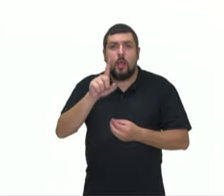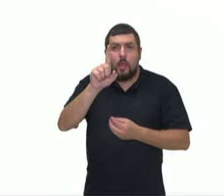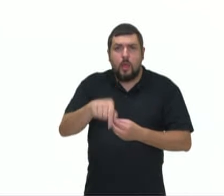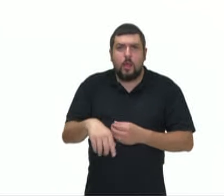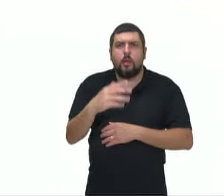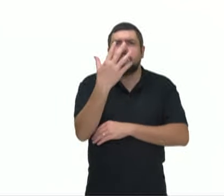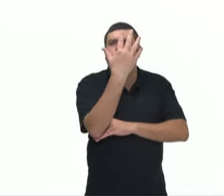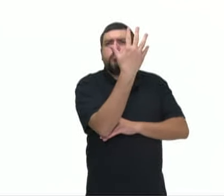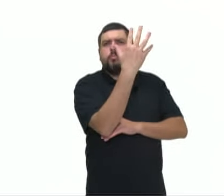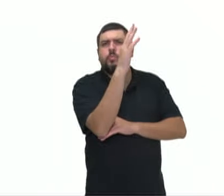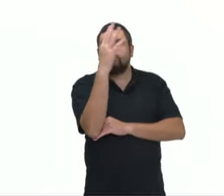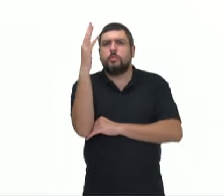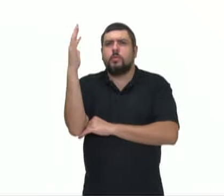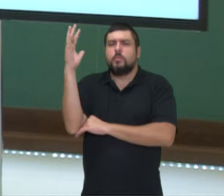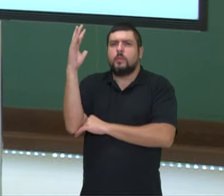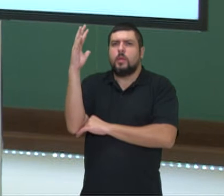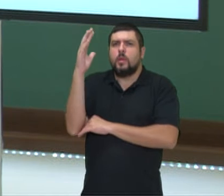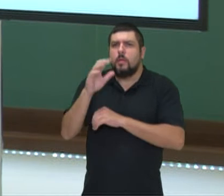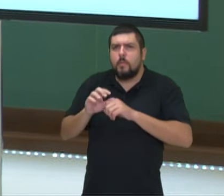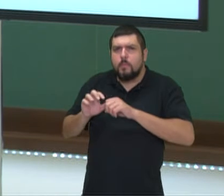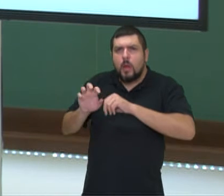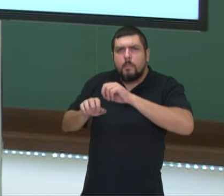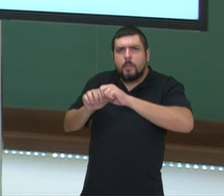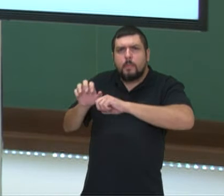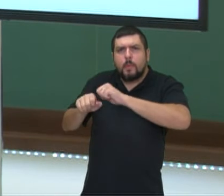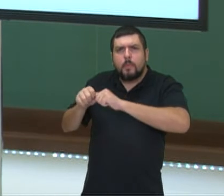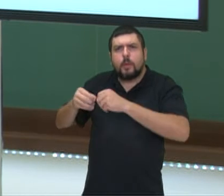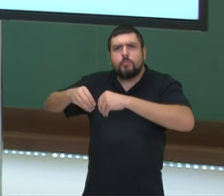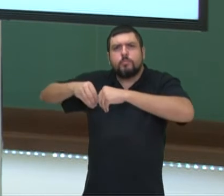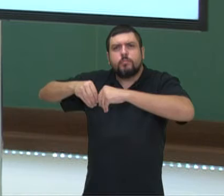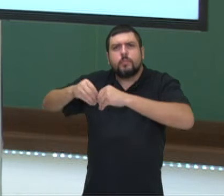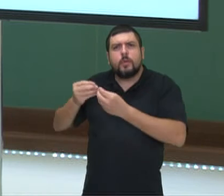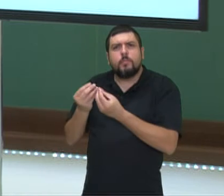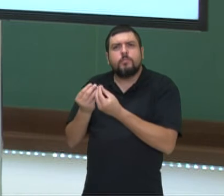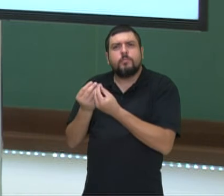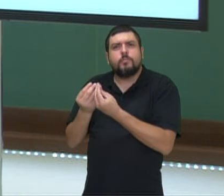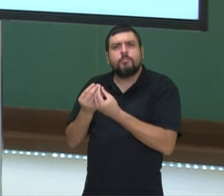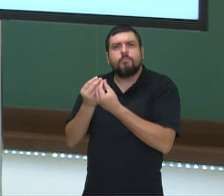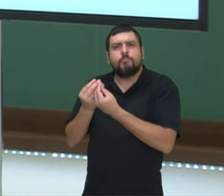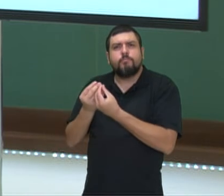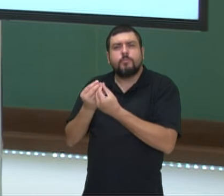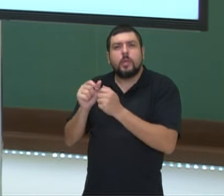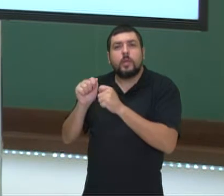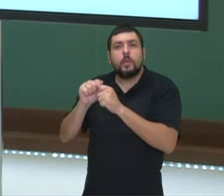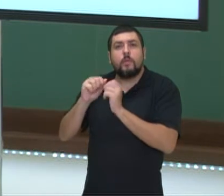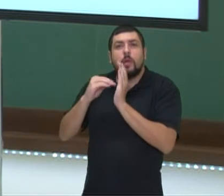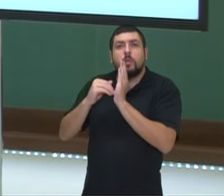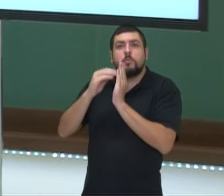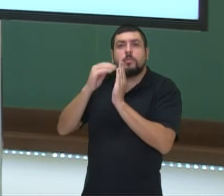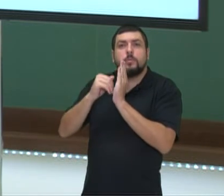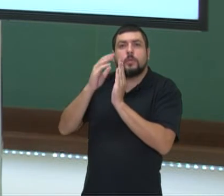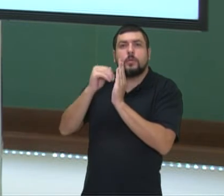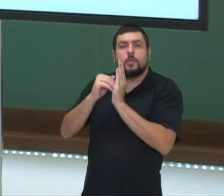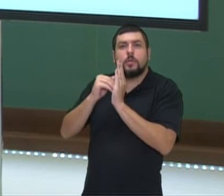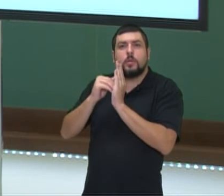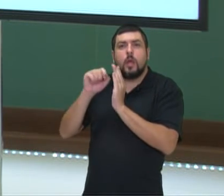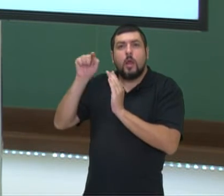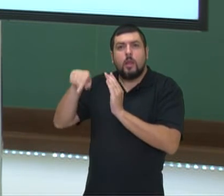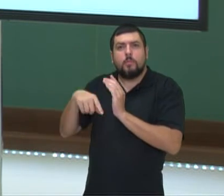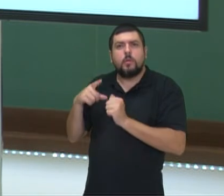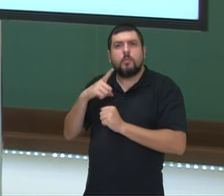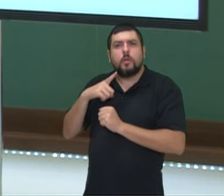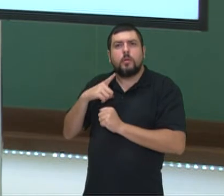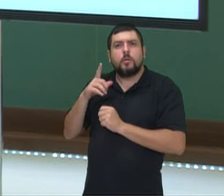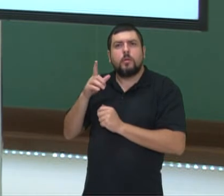encontrados na natureza, né? Não havia aí um desenvolvimento apurado da fabricação das tintas, né? Eram os alimentos que ele encontrava